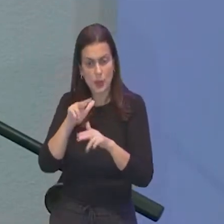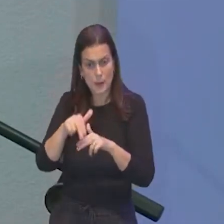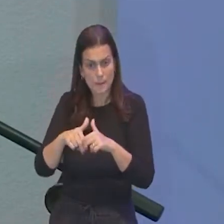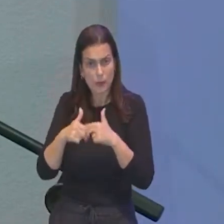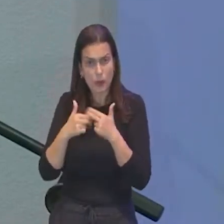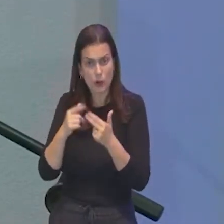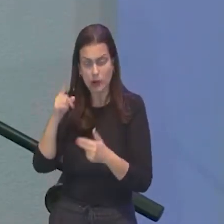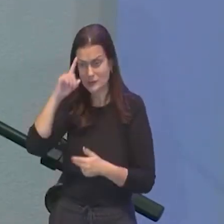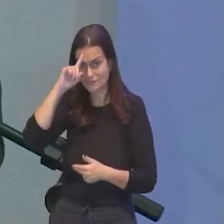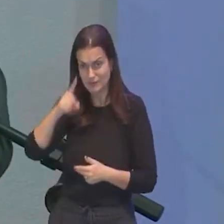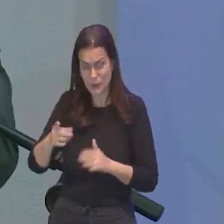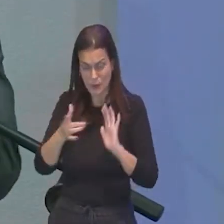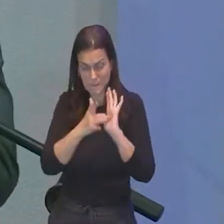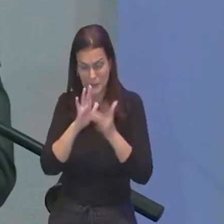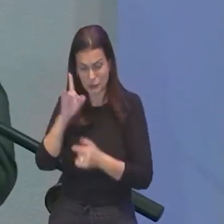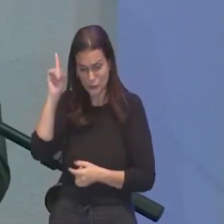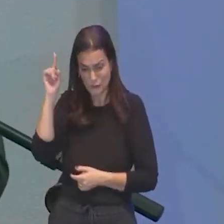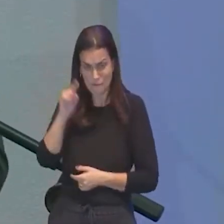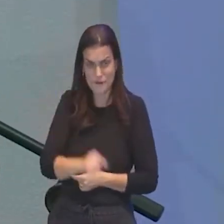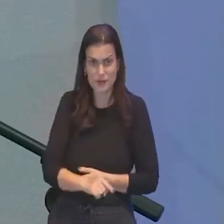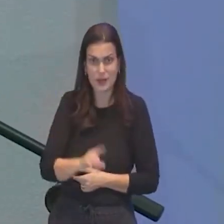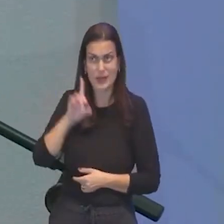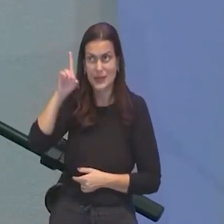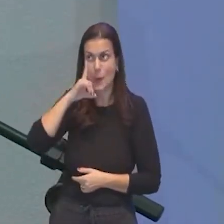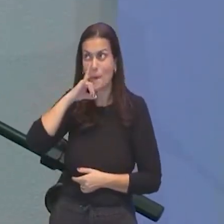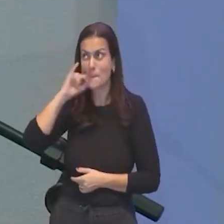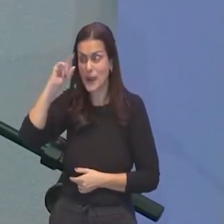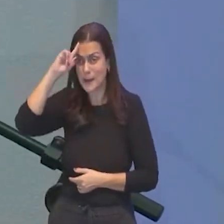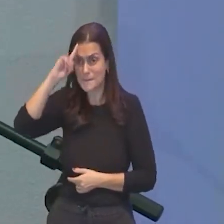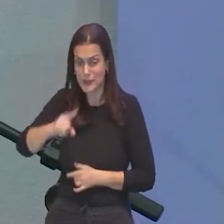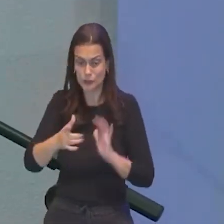que o enviou, o próprio Pai, o Deus.